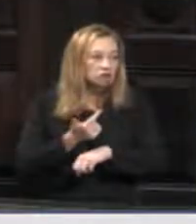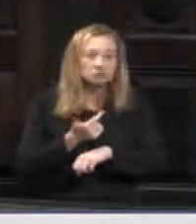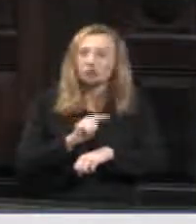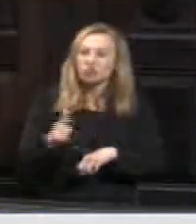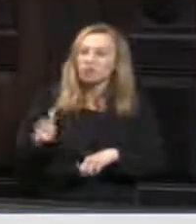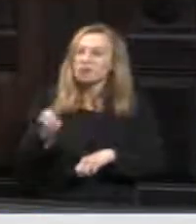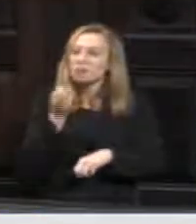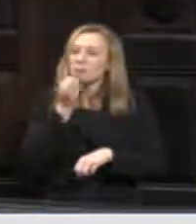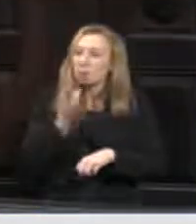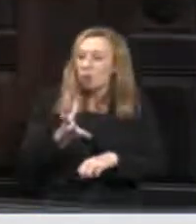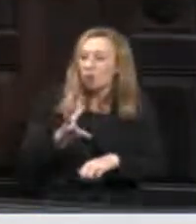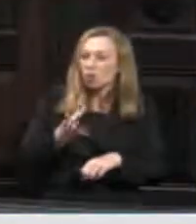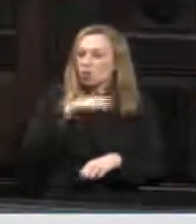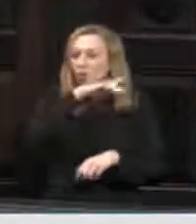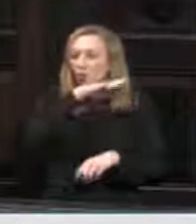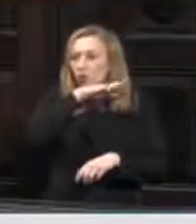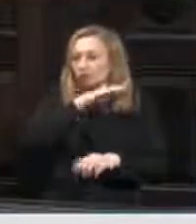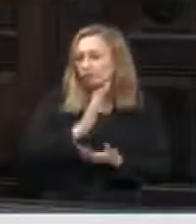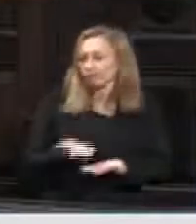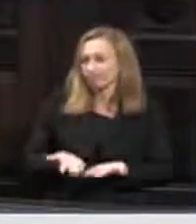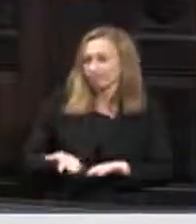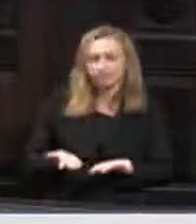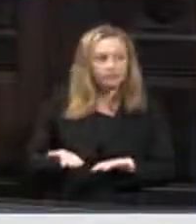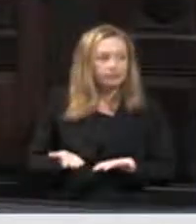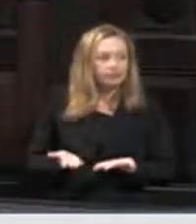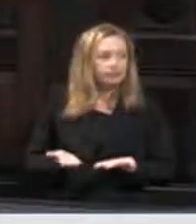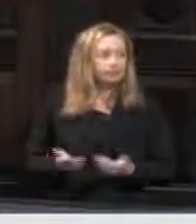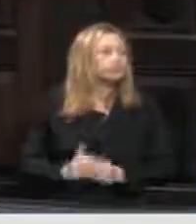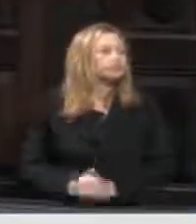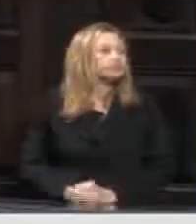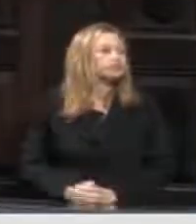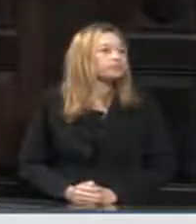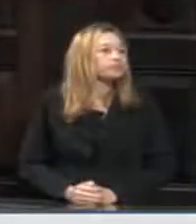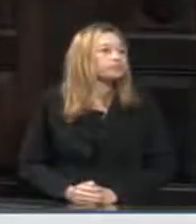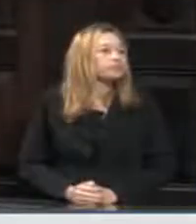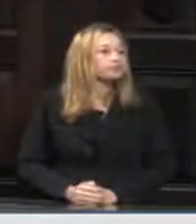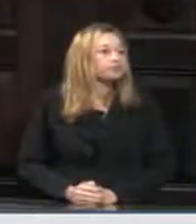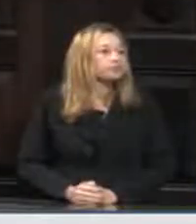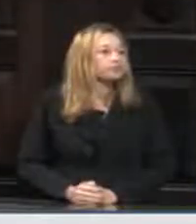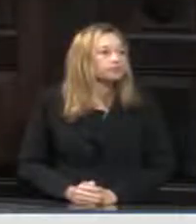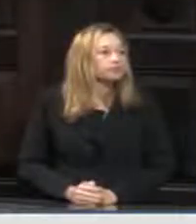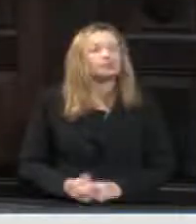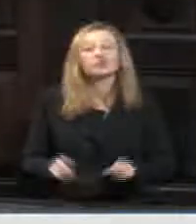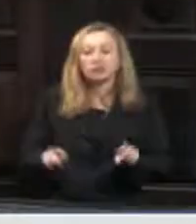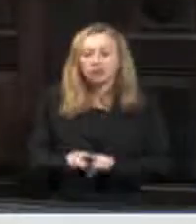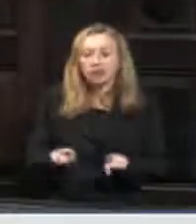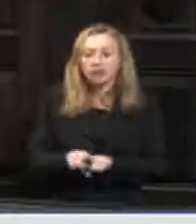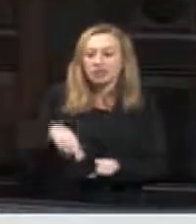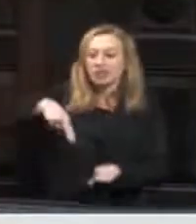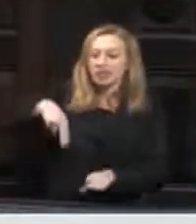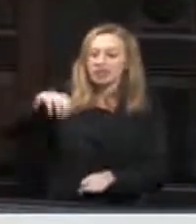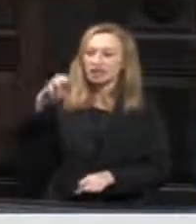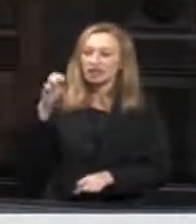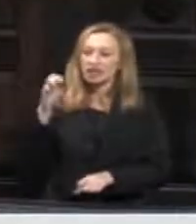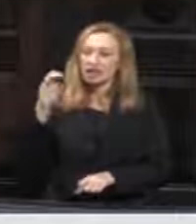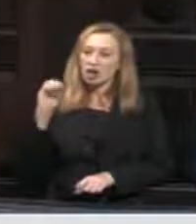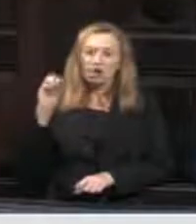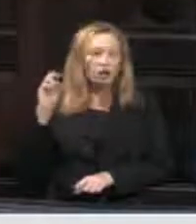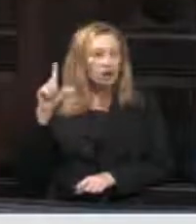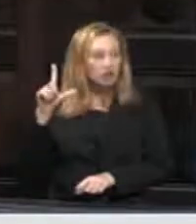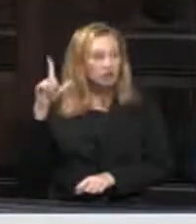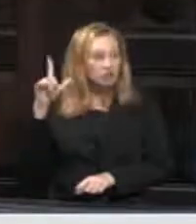mal. E o capital tem que estar sob controle. E tem neoliberais na